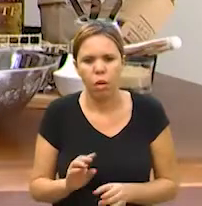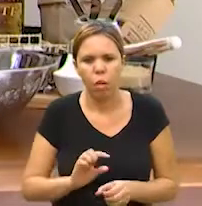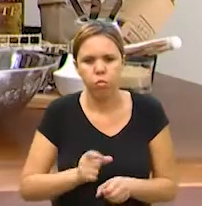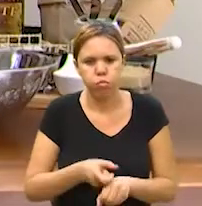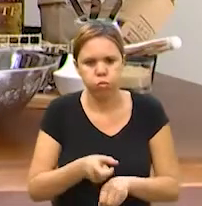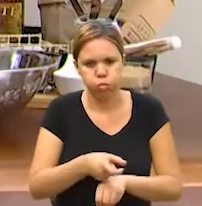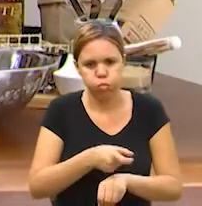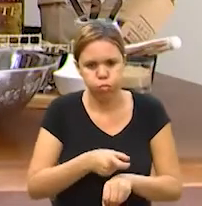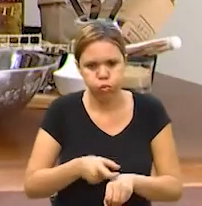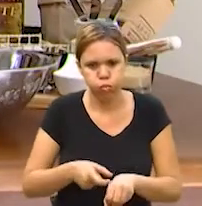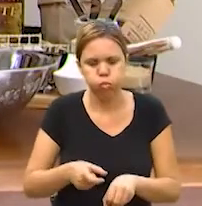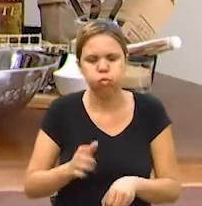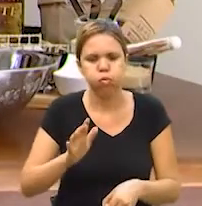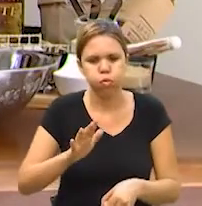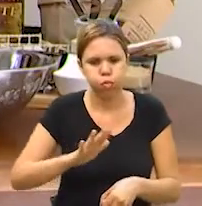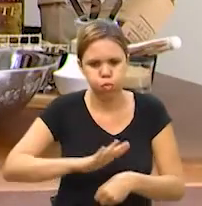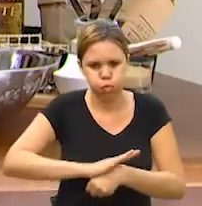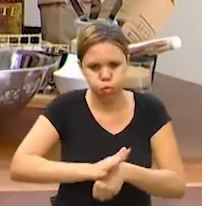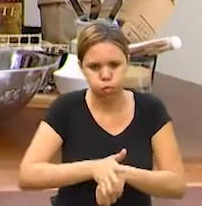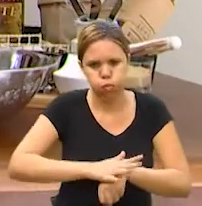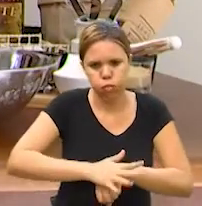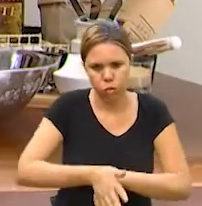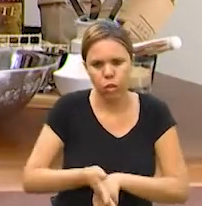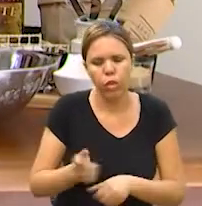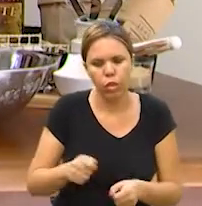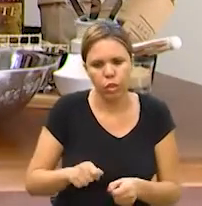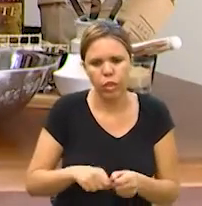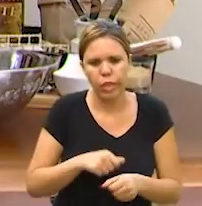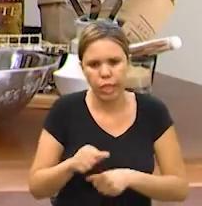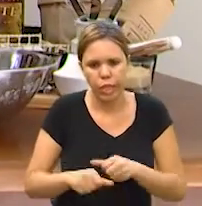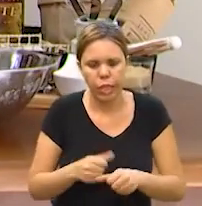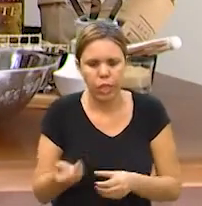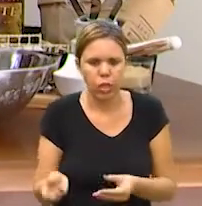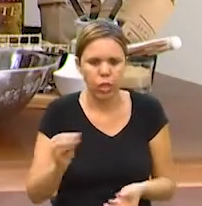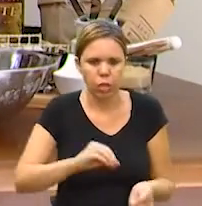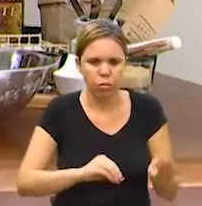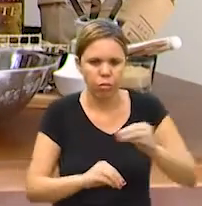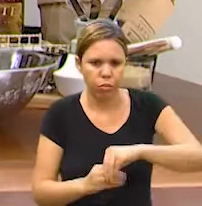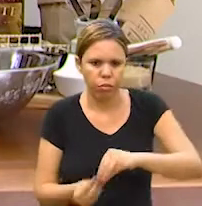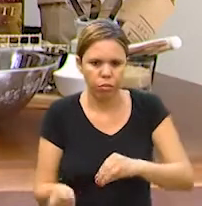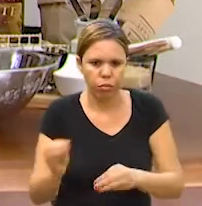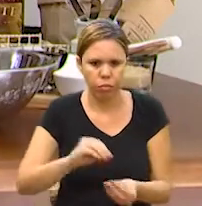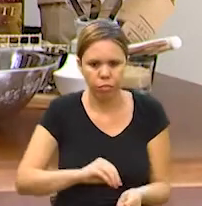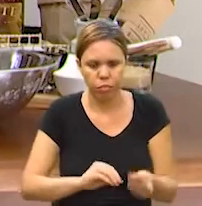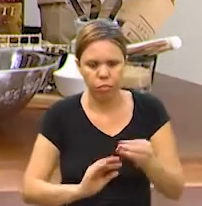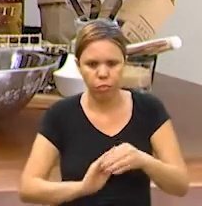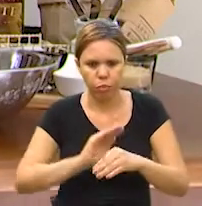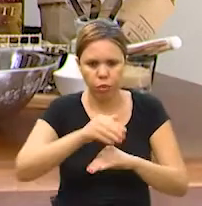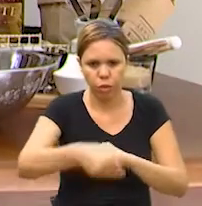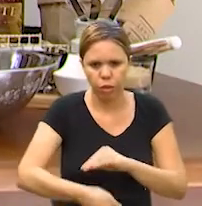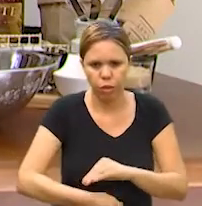problema, porque ela ainda vai fermentar. Dobro a primeira parte aqui no meio e essa parte aqui por cima.